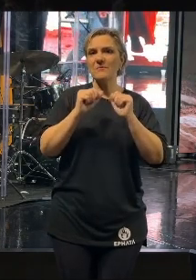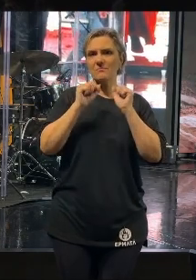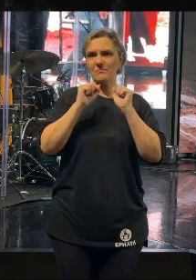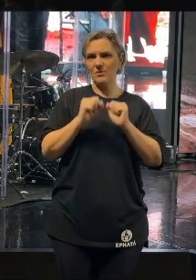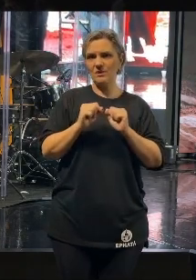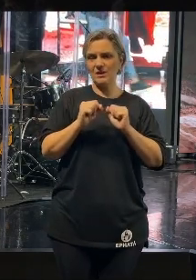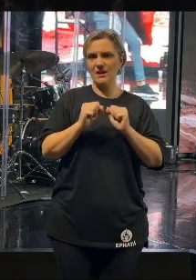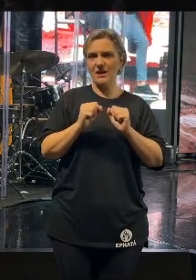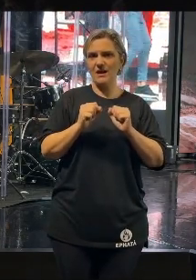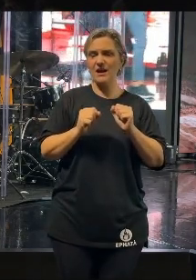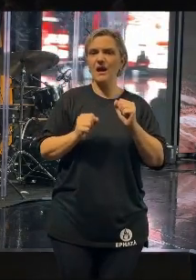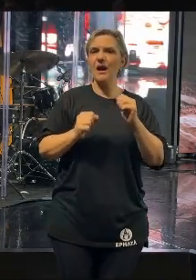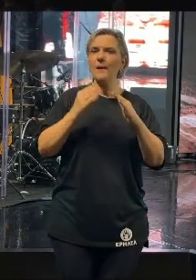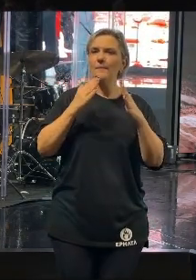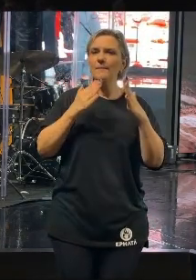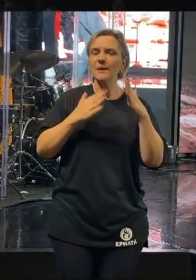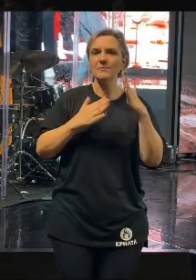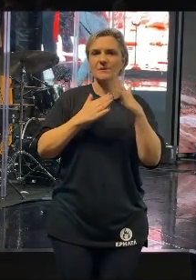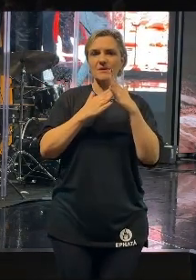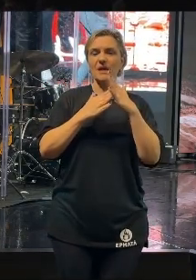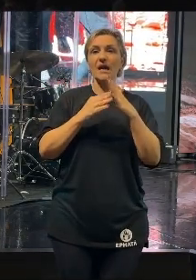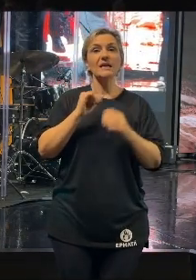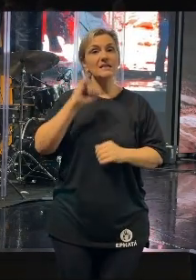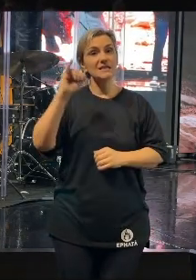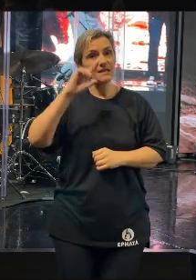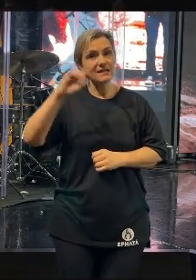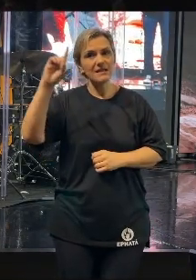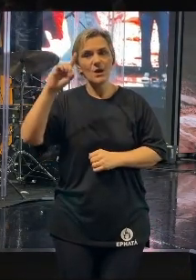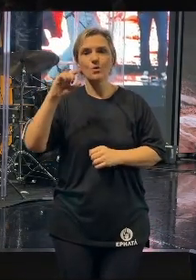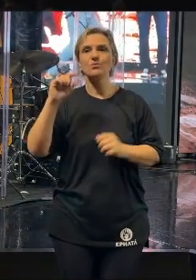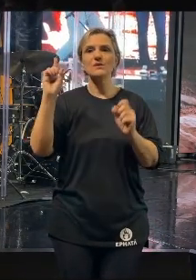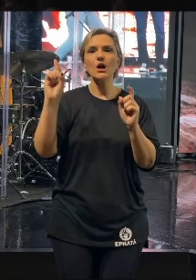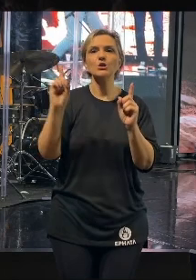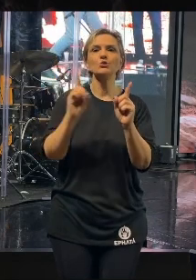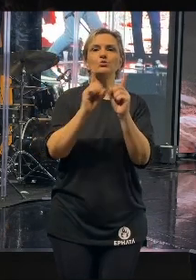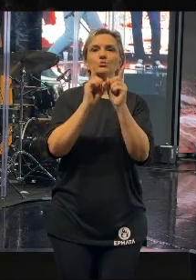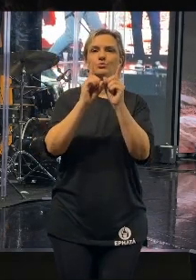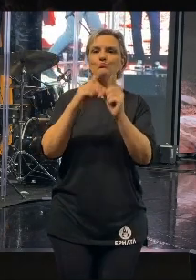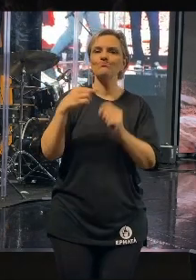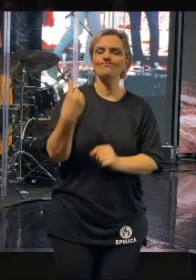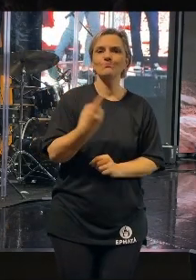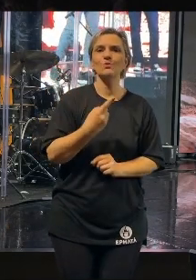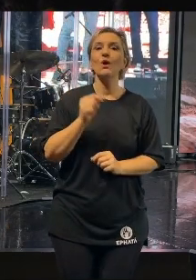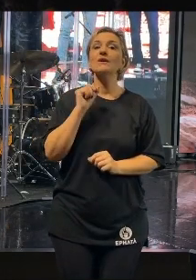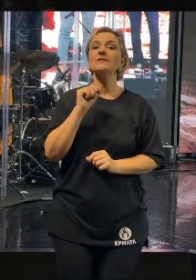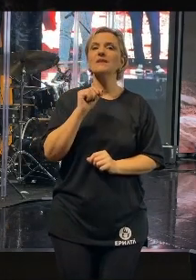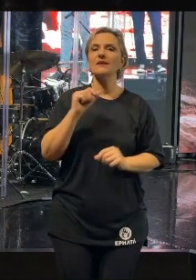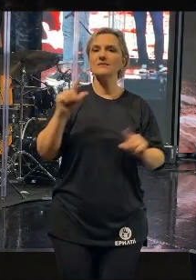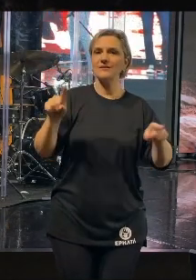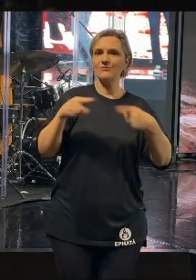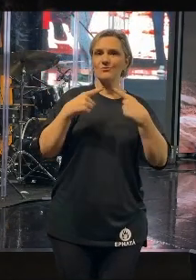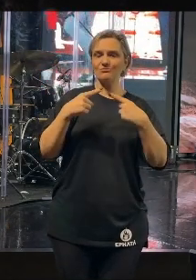quem impedirá? E se Deus é por nós, quem será contra nós?